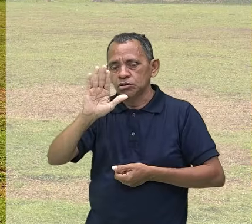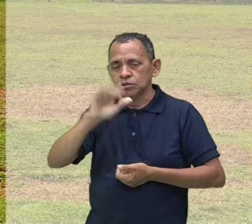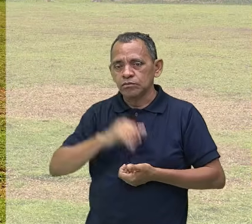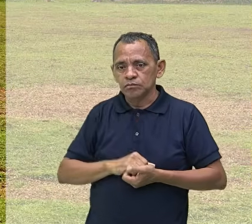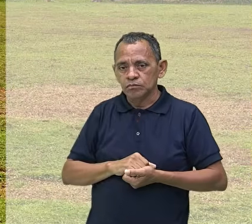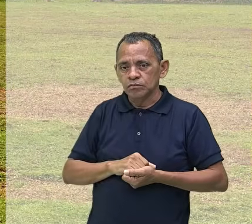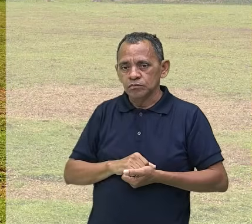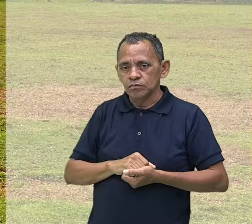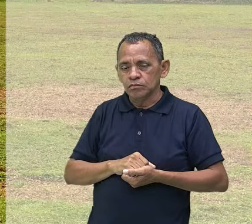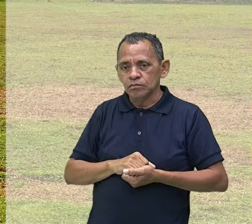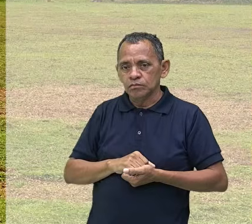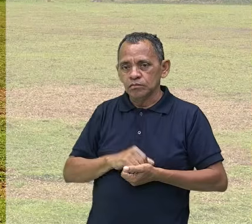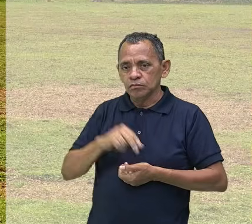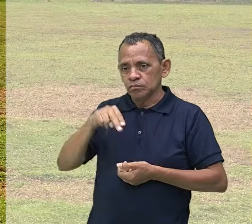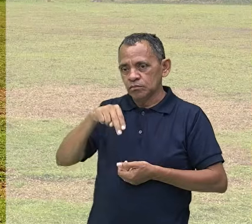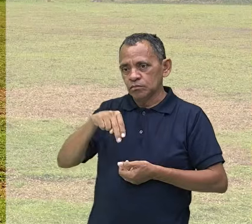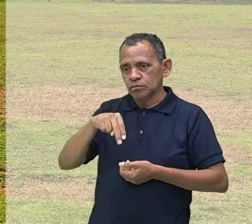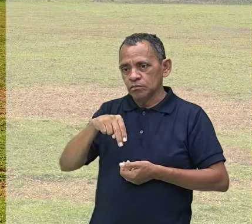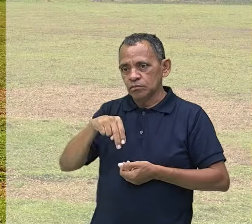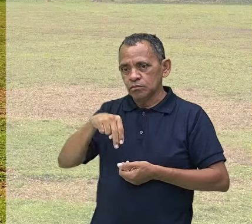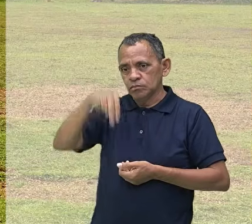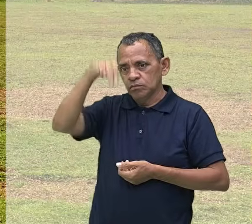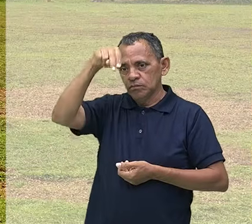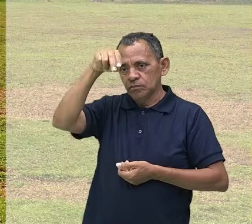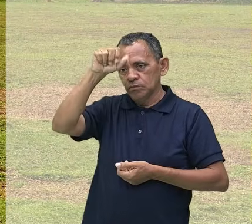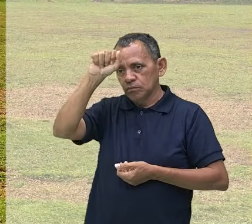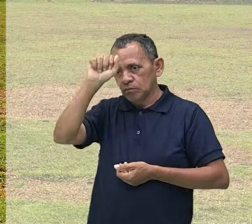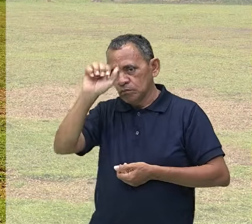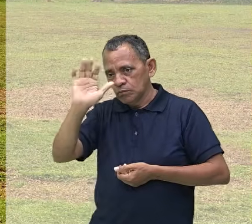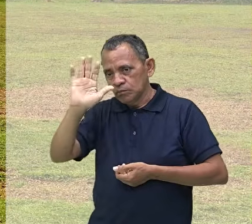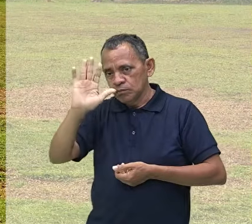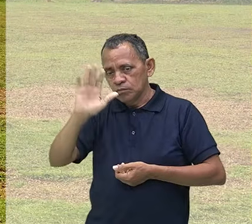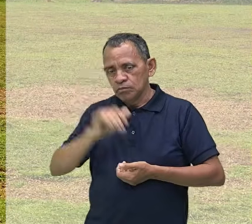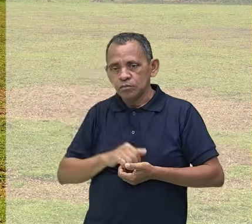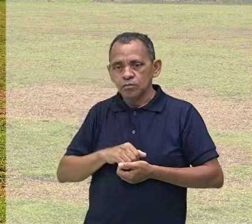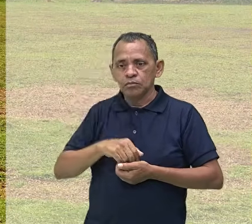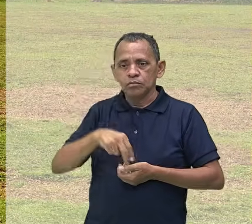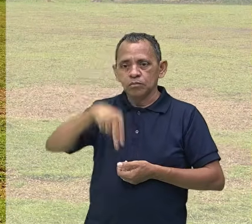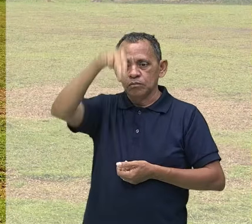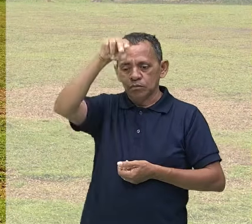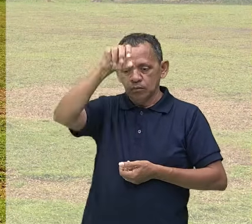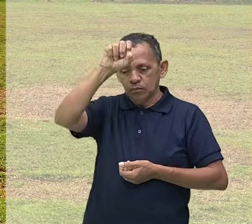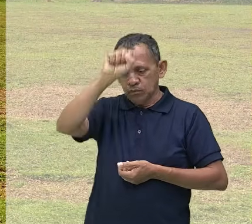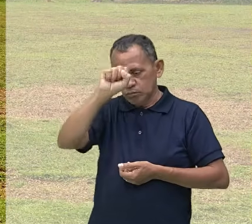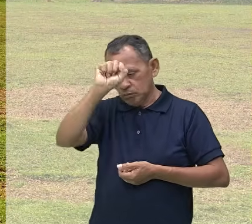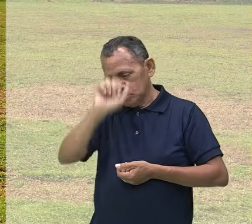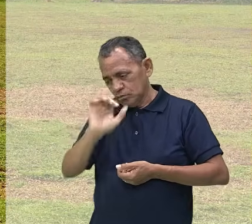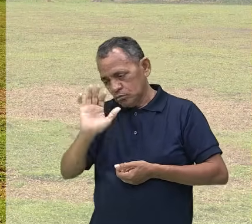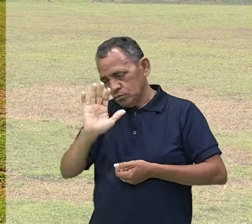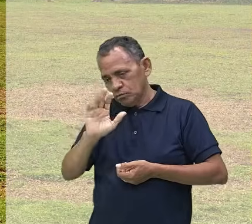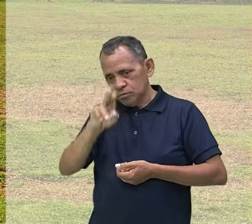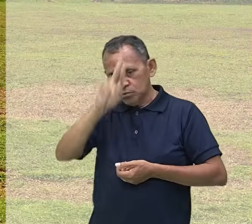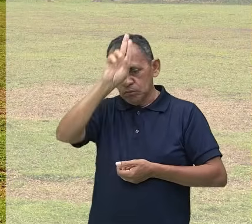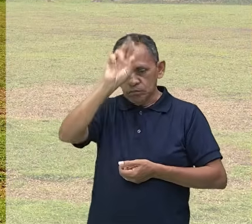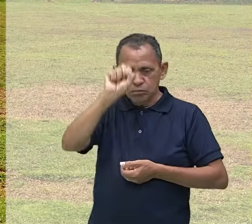o Nordeste, vamos ter o Sudeste e o Sul-Sudeste, tá? Então, a